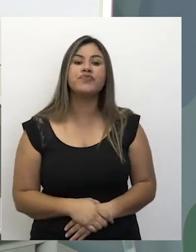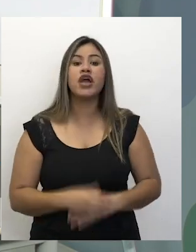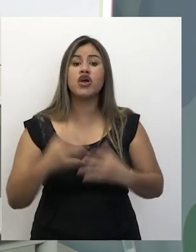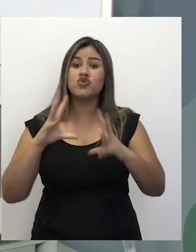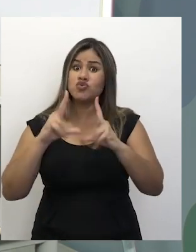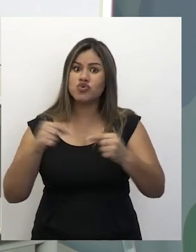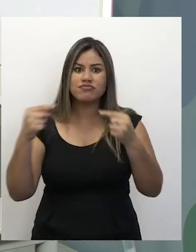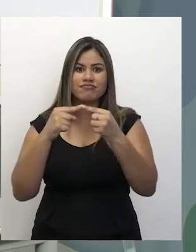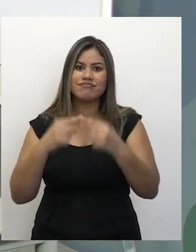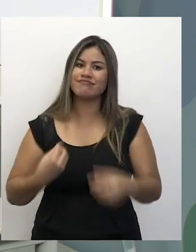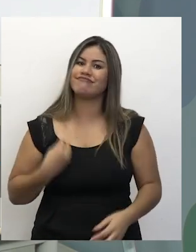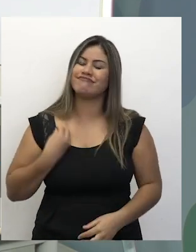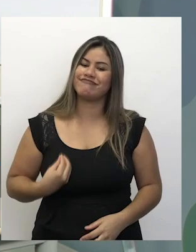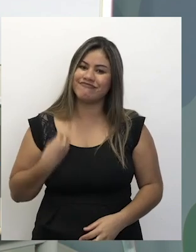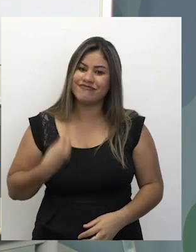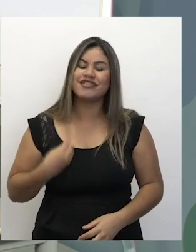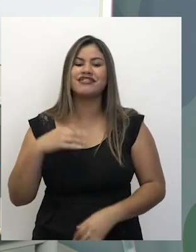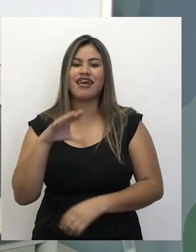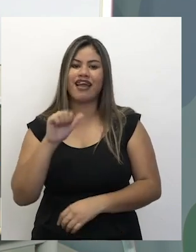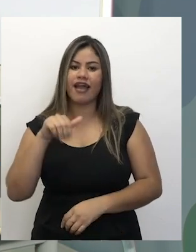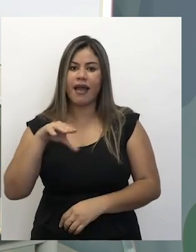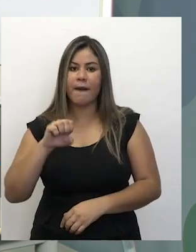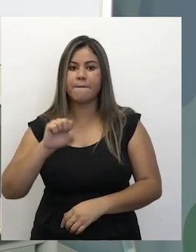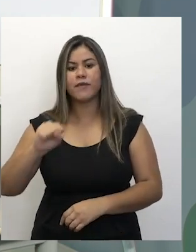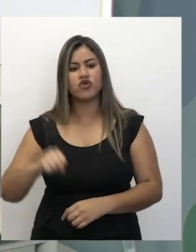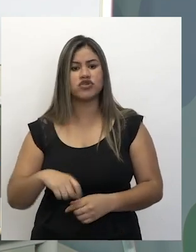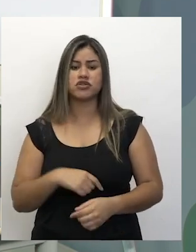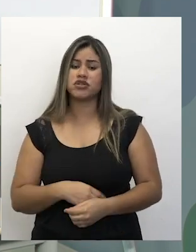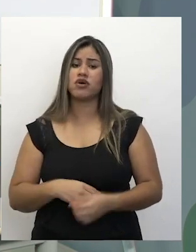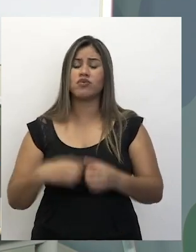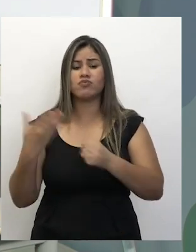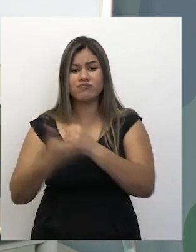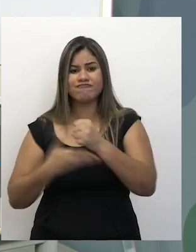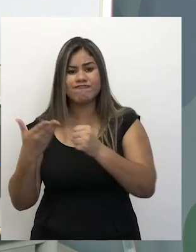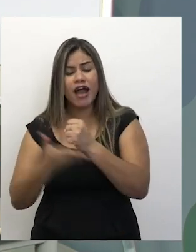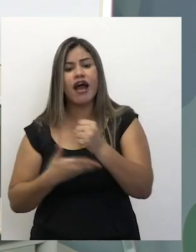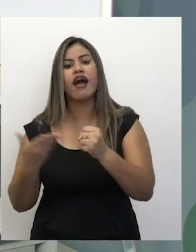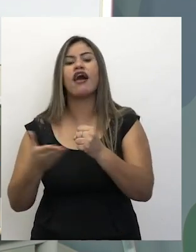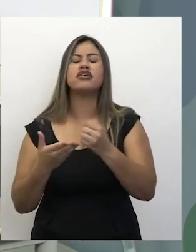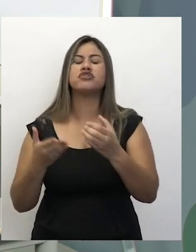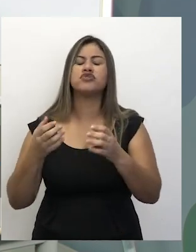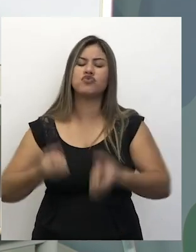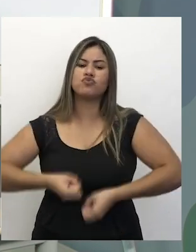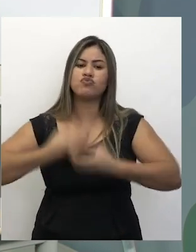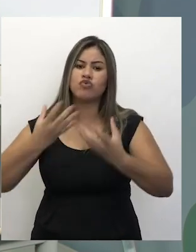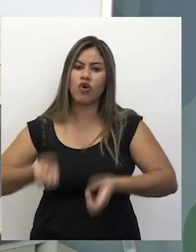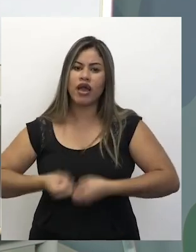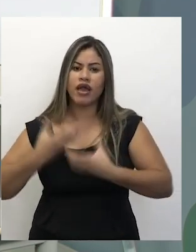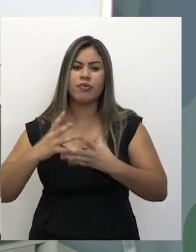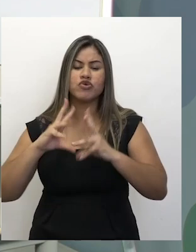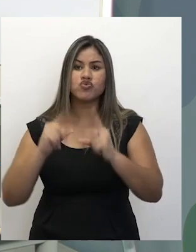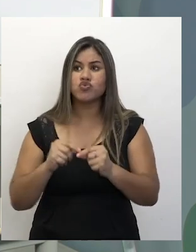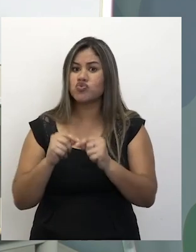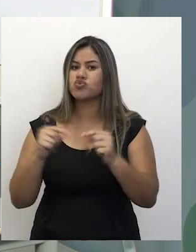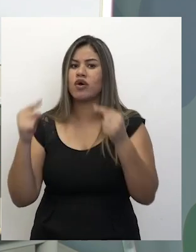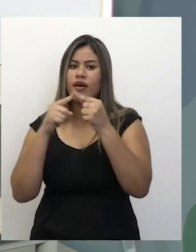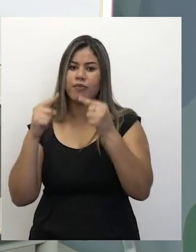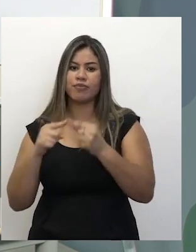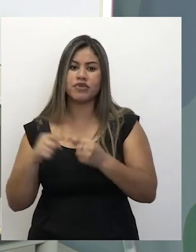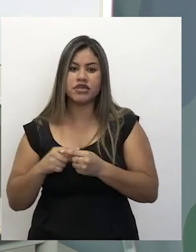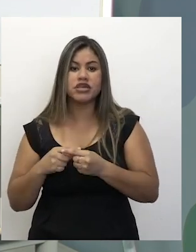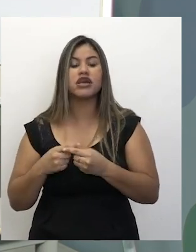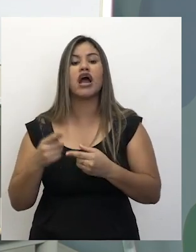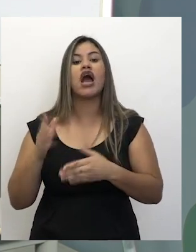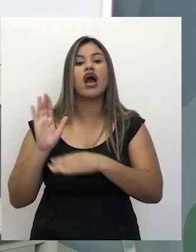vida do Camões o período renascentista o a estrutura do poema o conteúdo do poema contribui contribuem muito